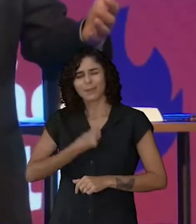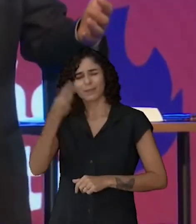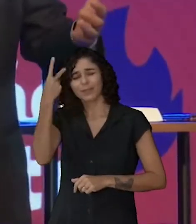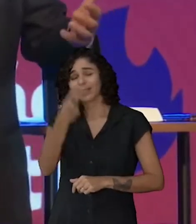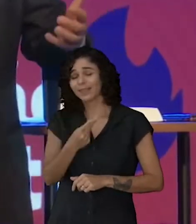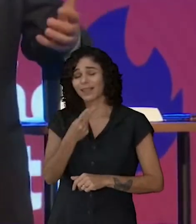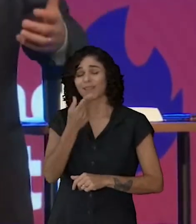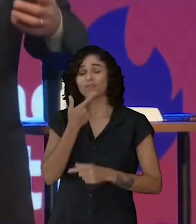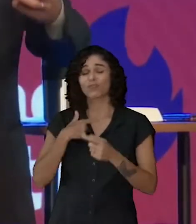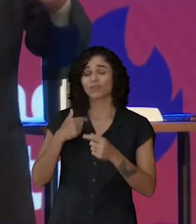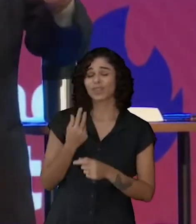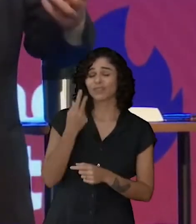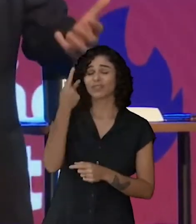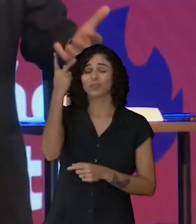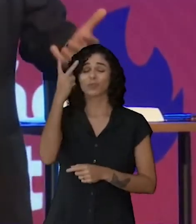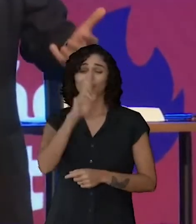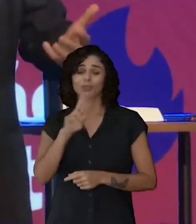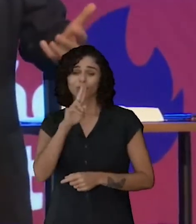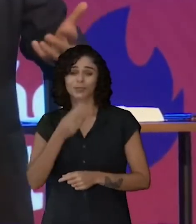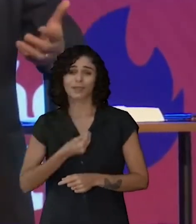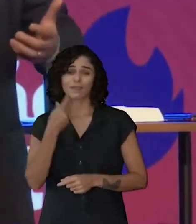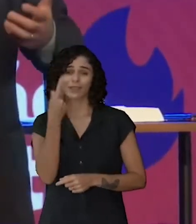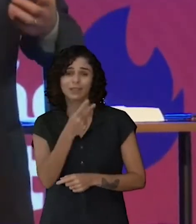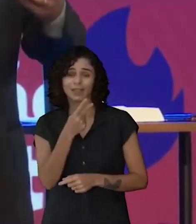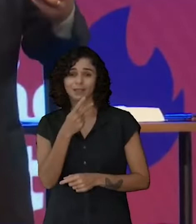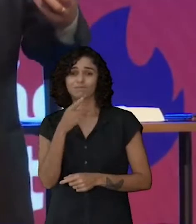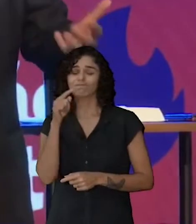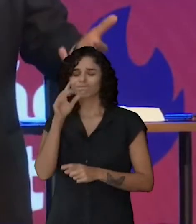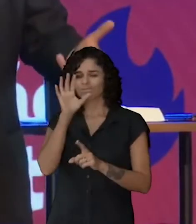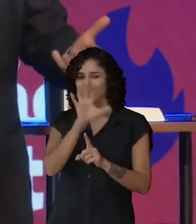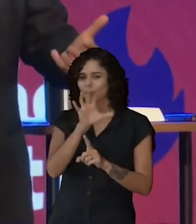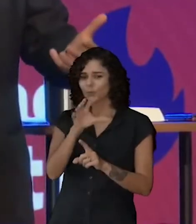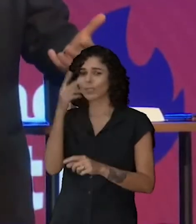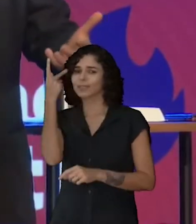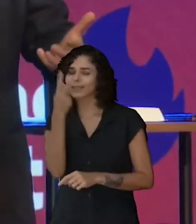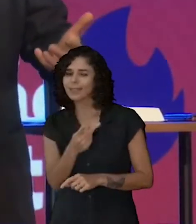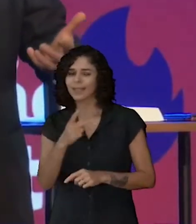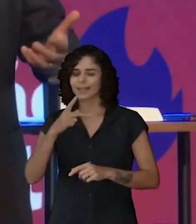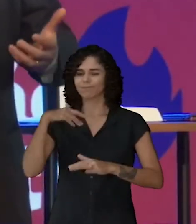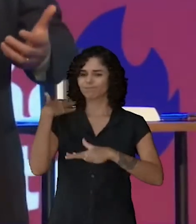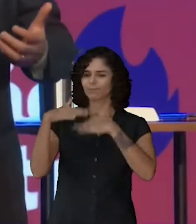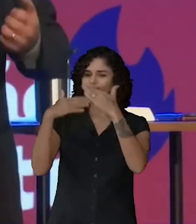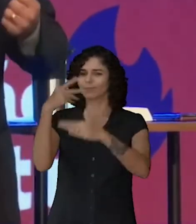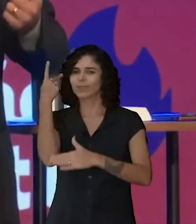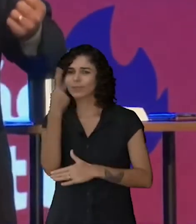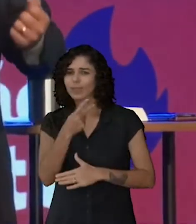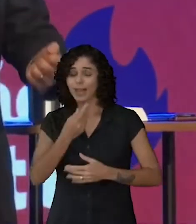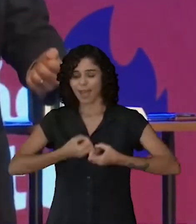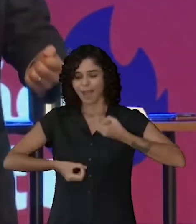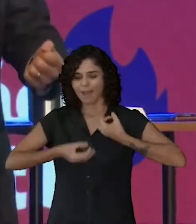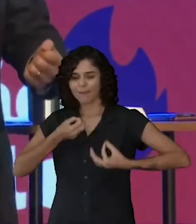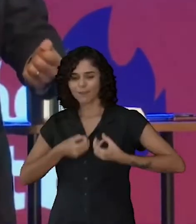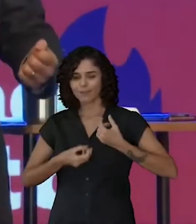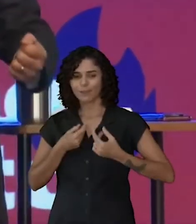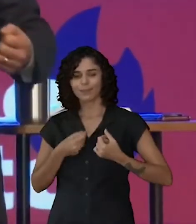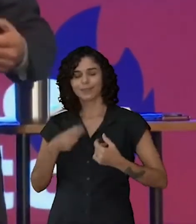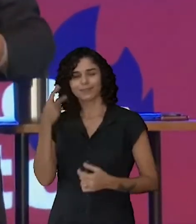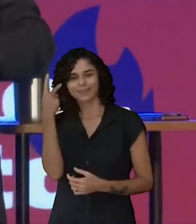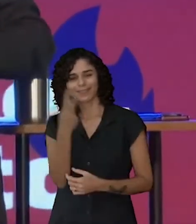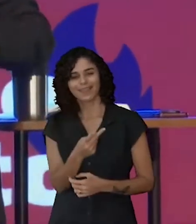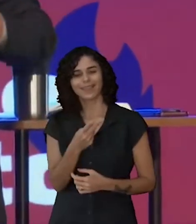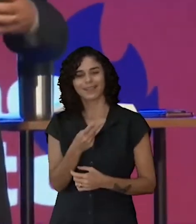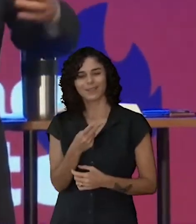usá-la. Que a influência dela, que o crescimento dela e que o avivamento dela